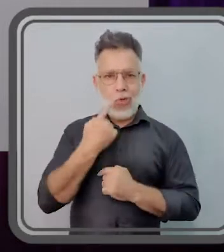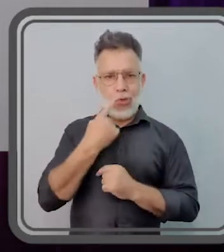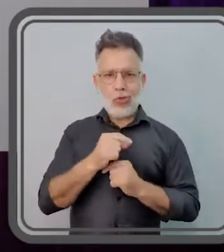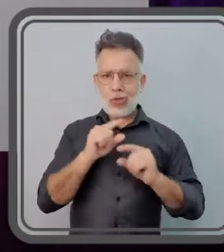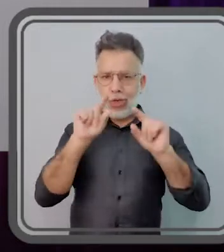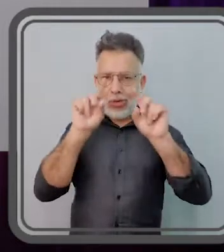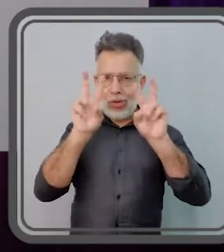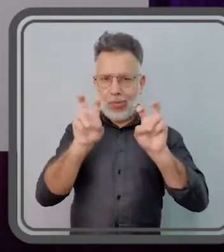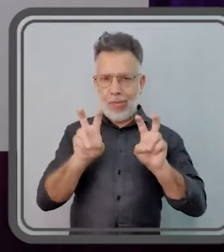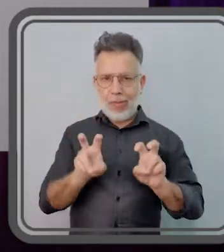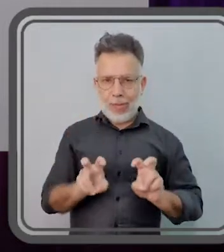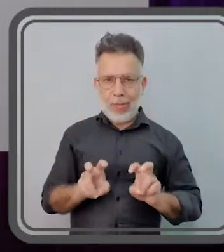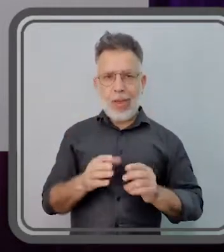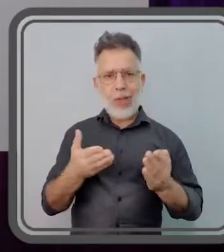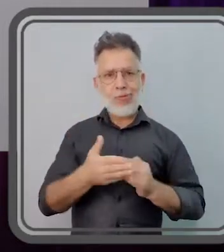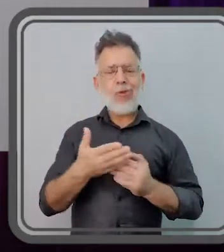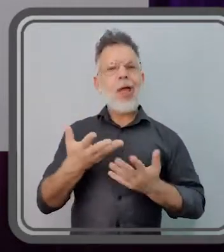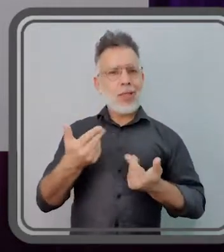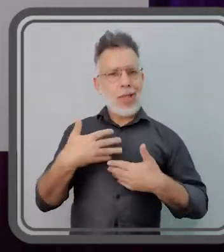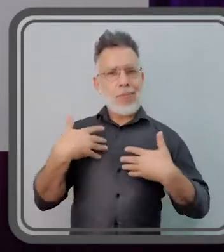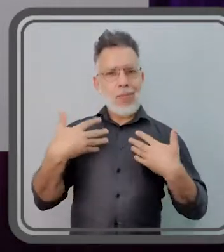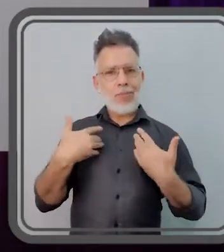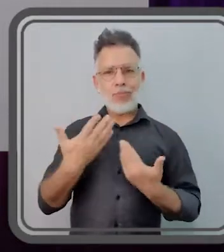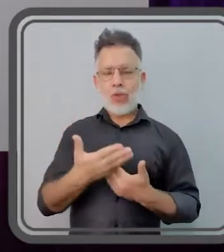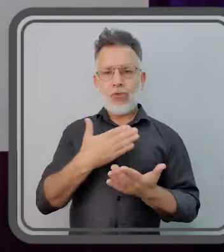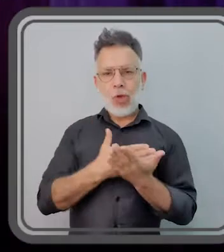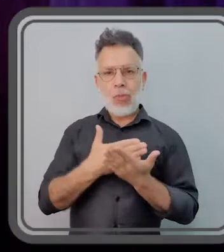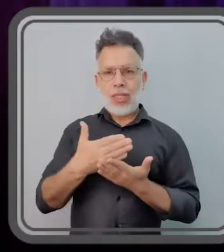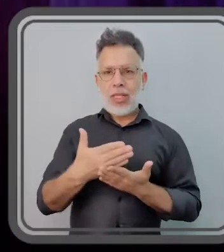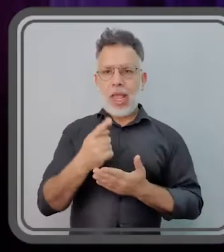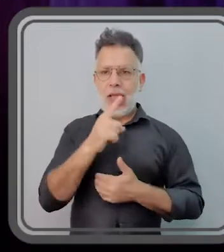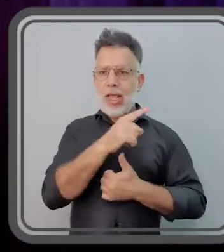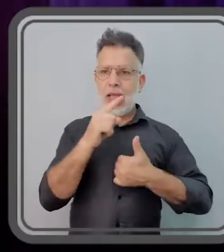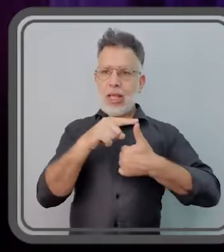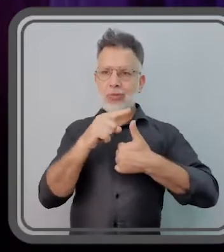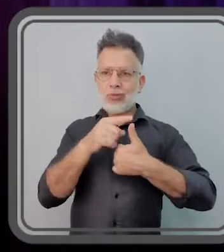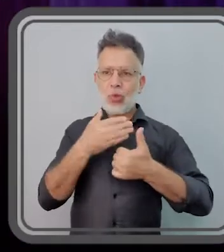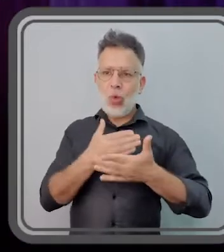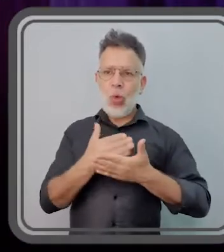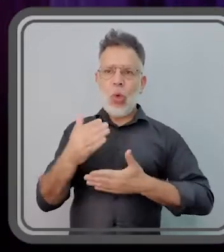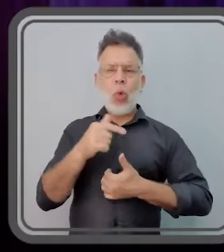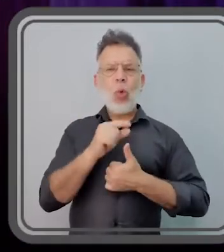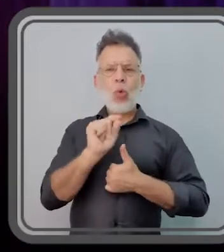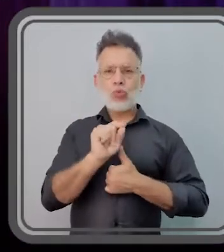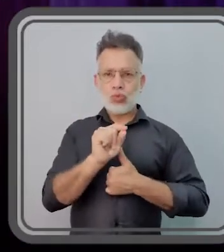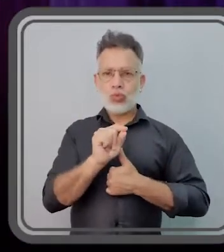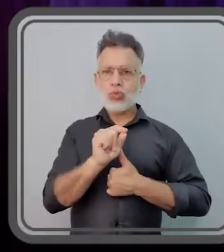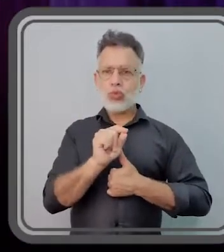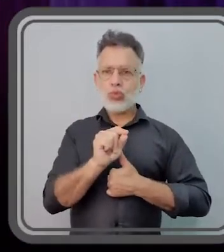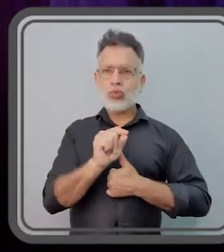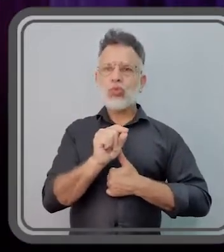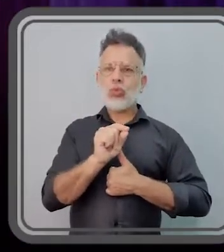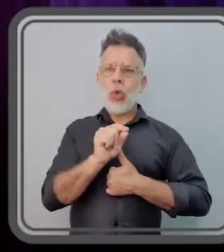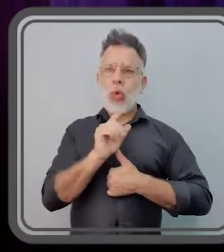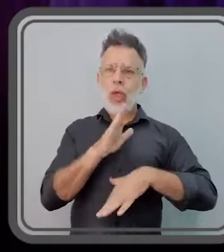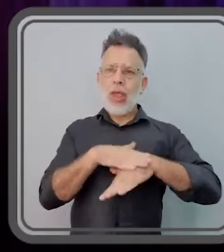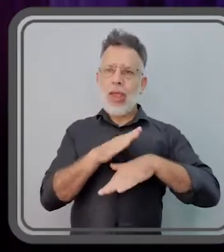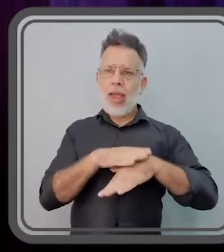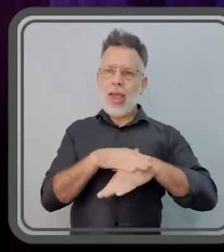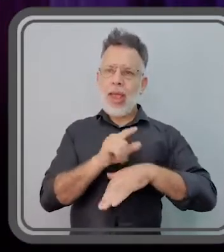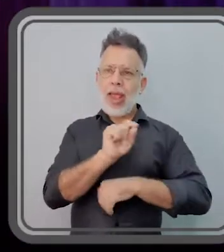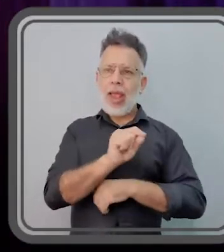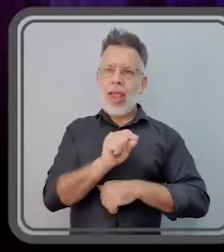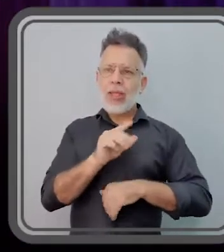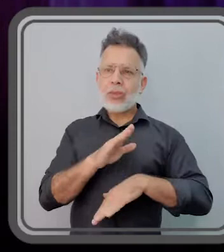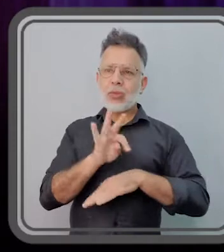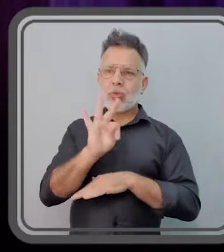bem dinâmica, tá, pessoal? Então, a gente vai começar aqui, vou jogar a agenda aqui. A gente vai começar com o Tushar Parikh, ele que é